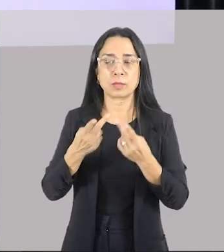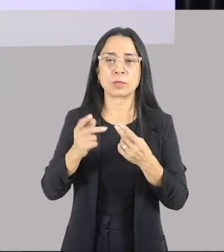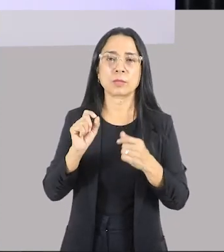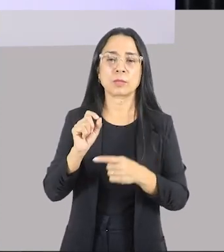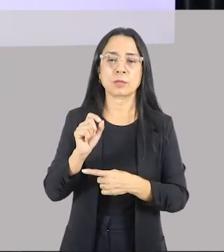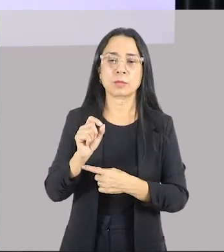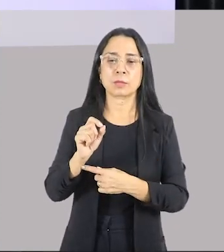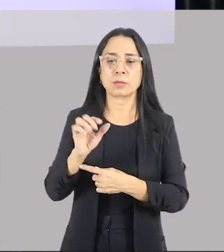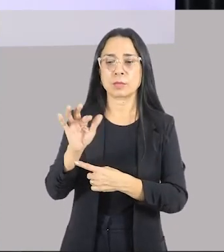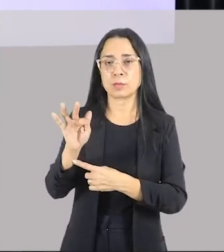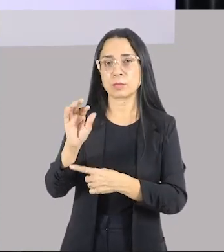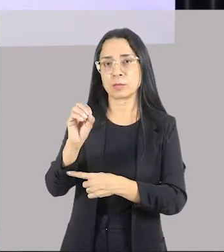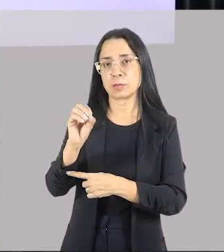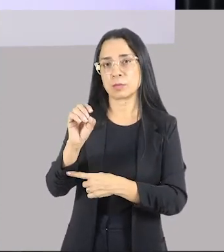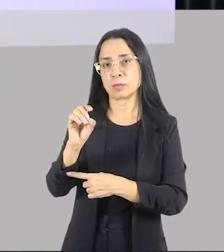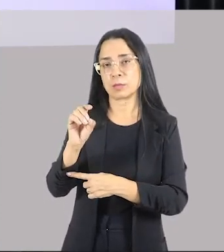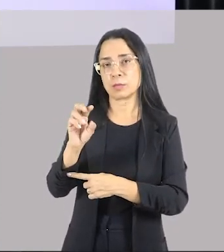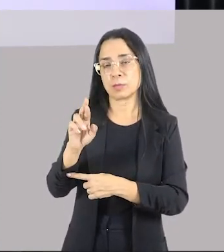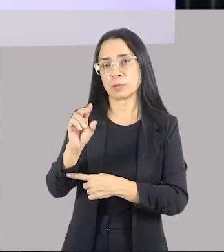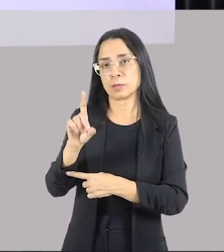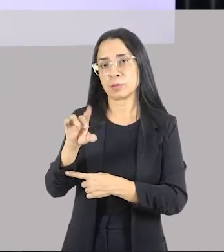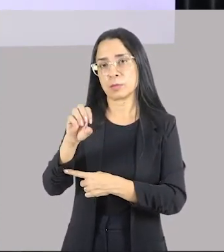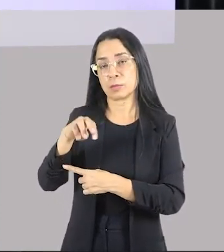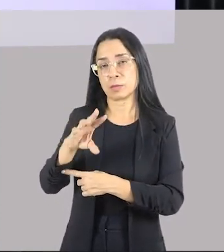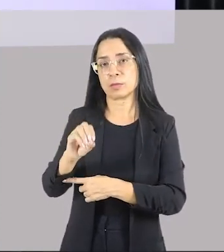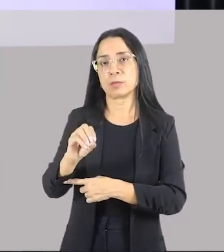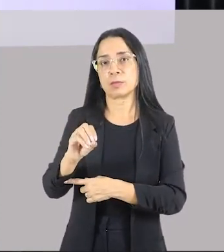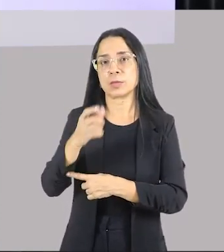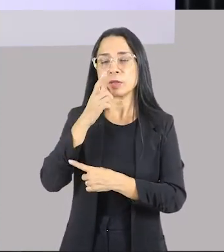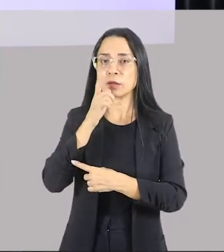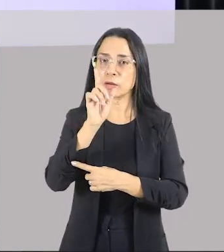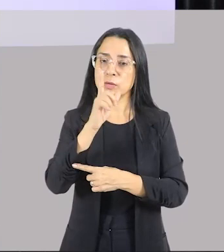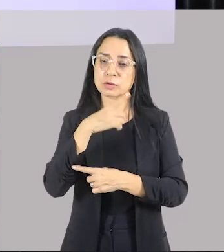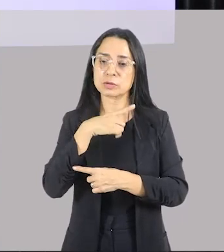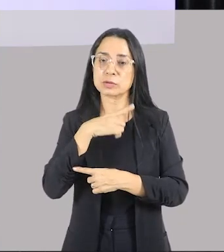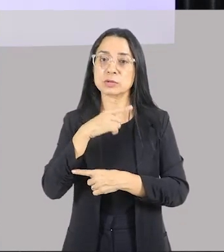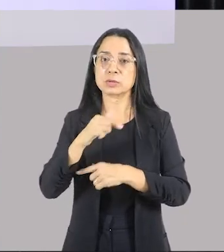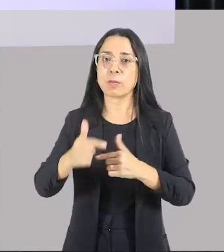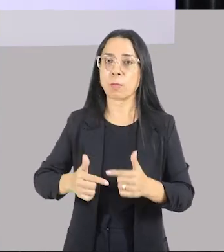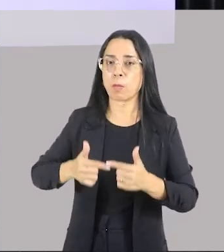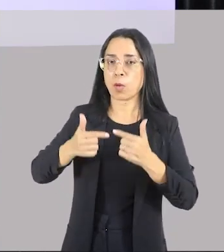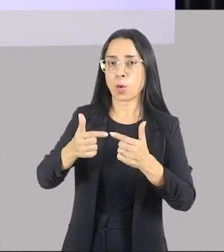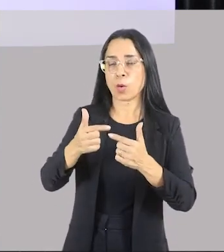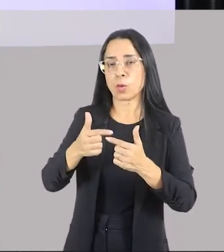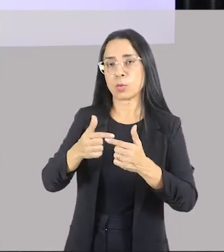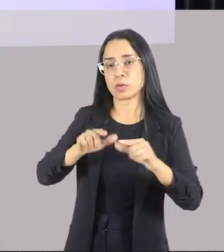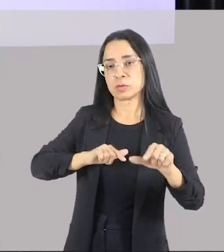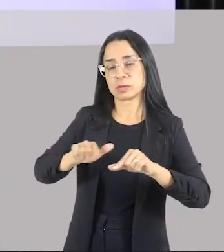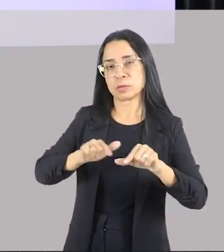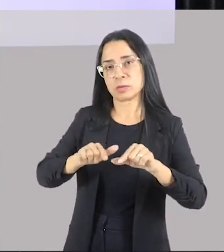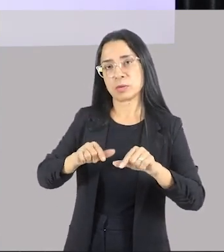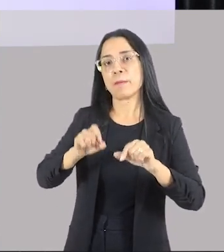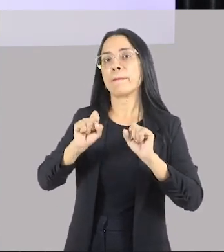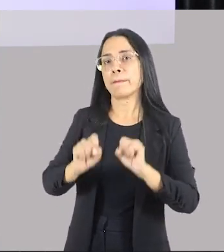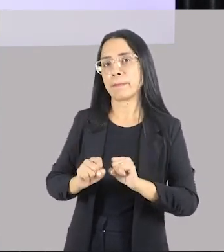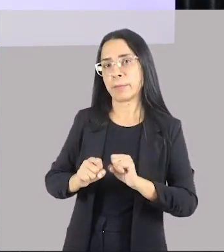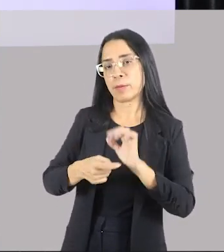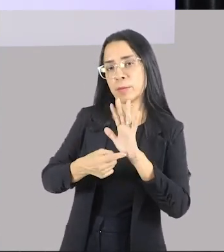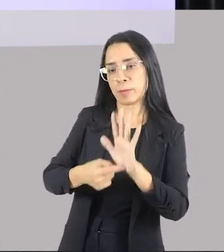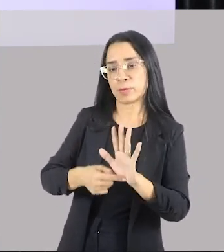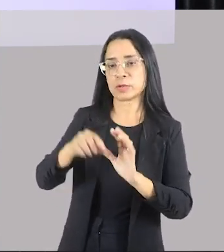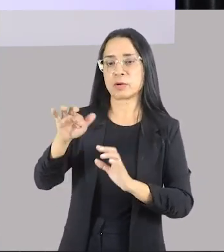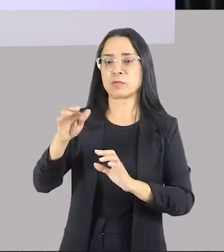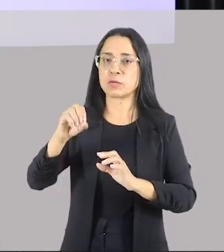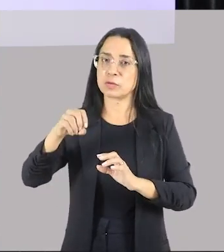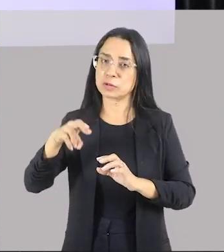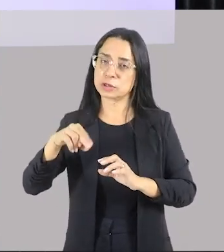o Fordismo, diz que as conquistas obtidas pela luta dos trabalhadores, podemos destacar o Fordismo. O Fordismo não